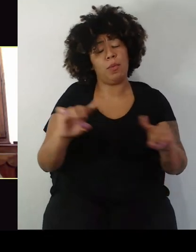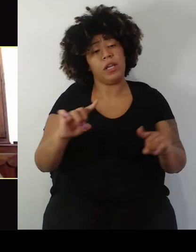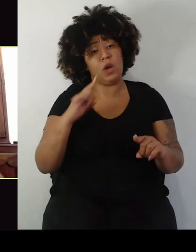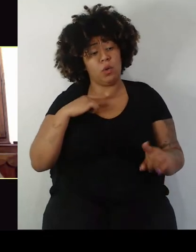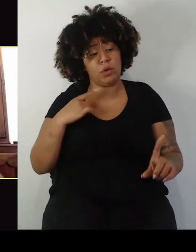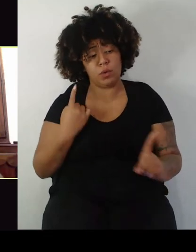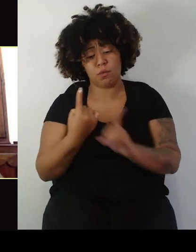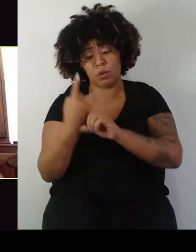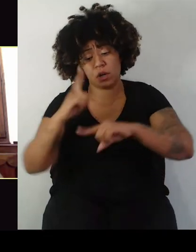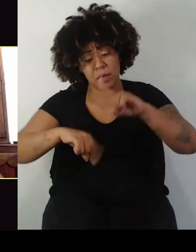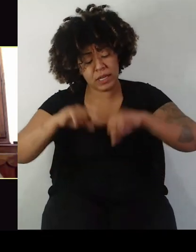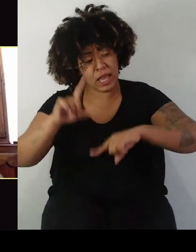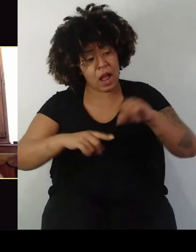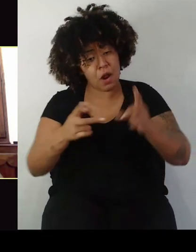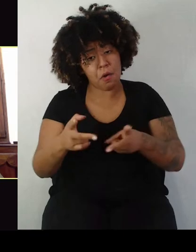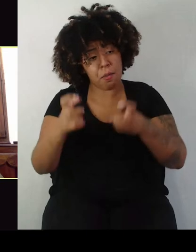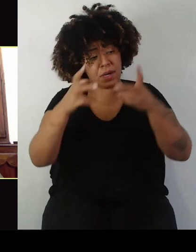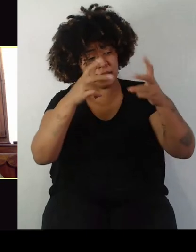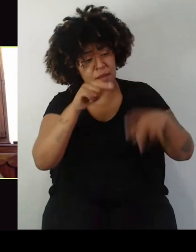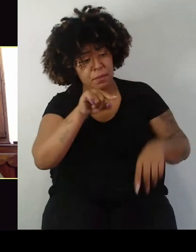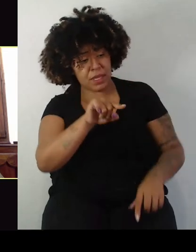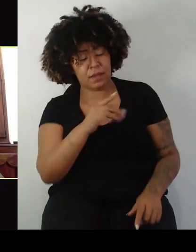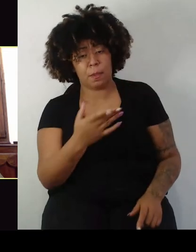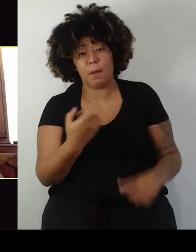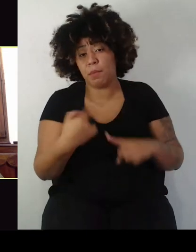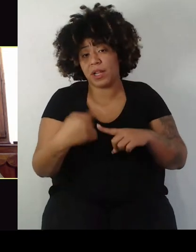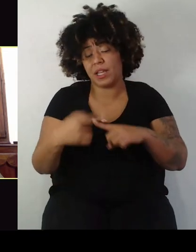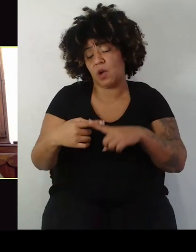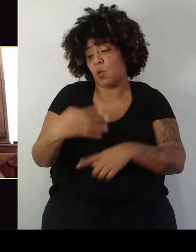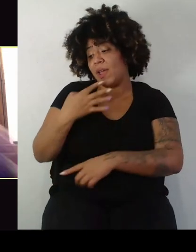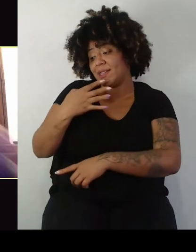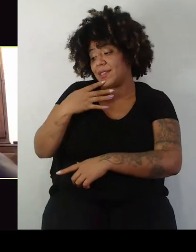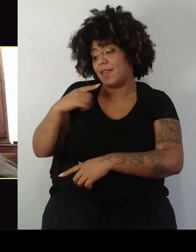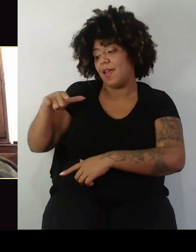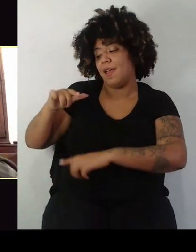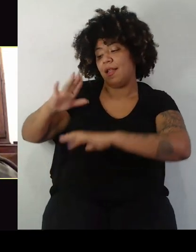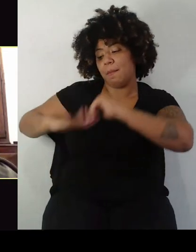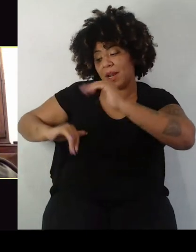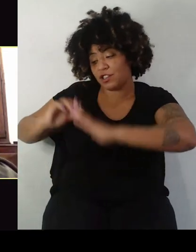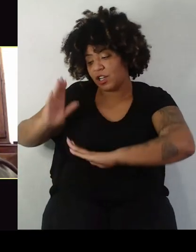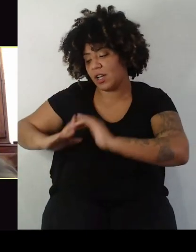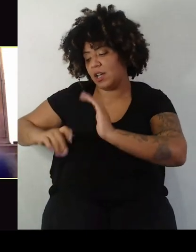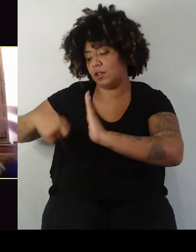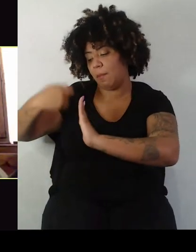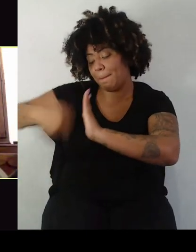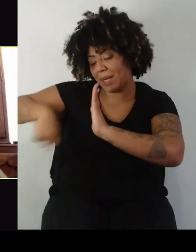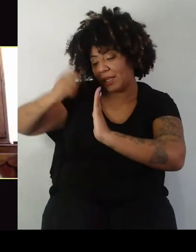eu cheguei a ver no trabalhar em alguns Quadros